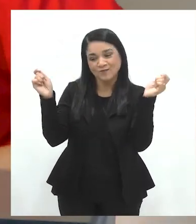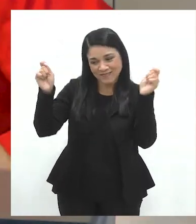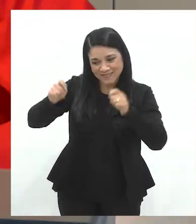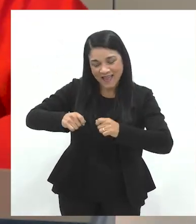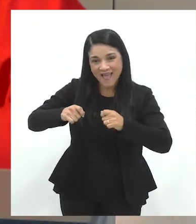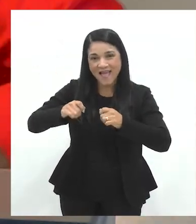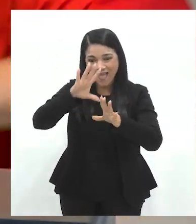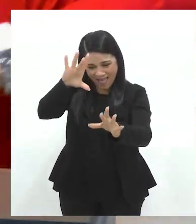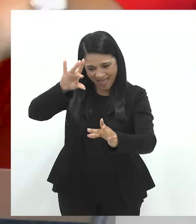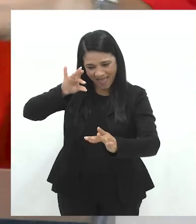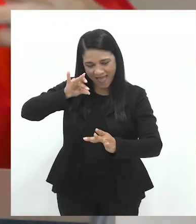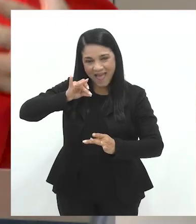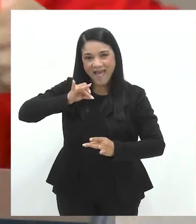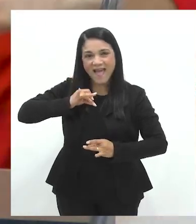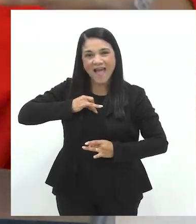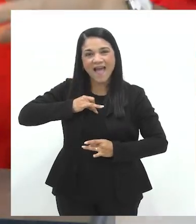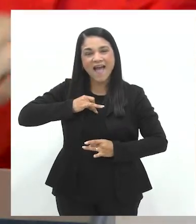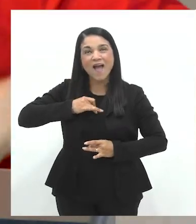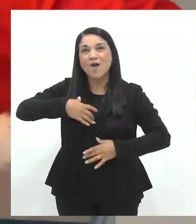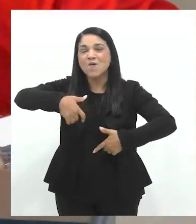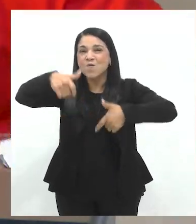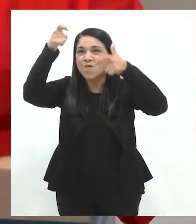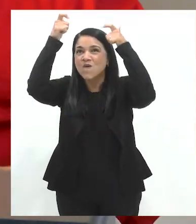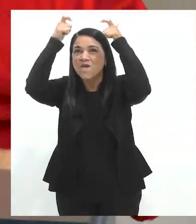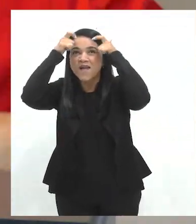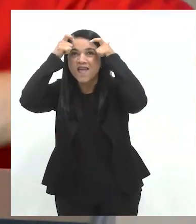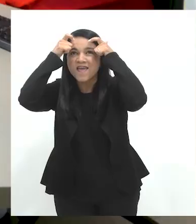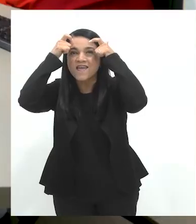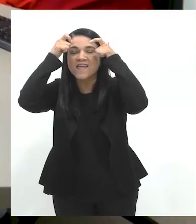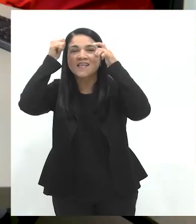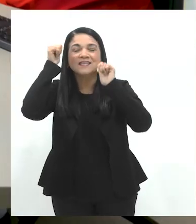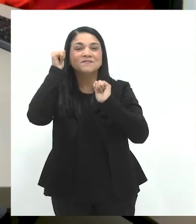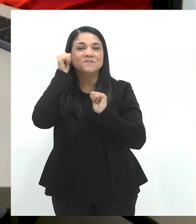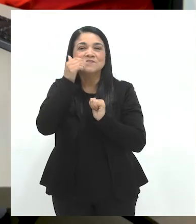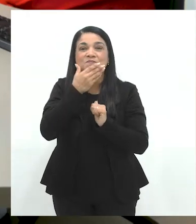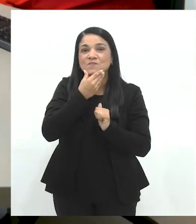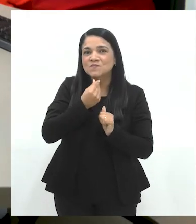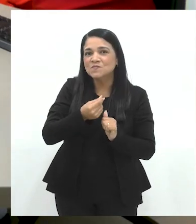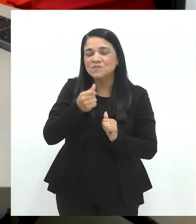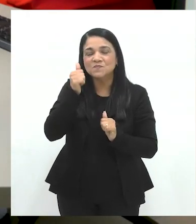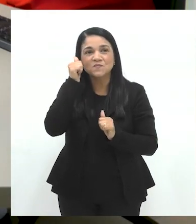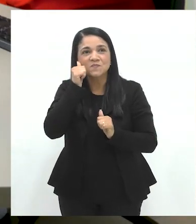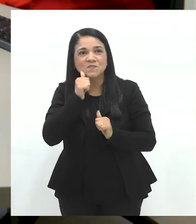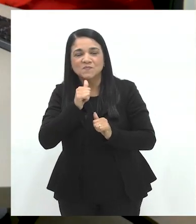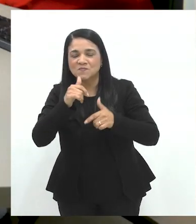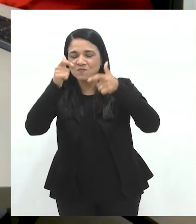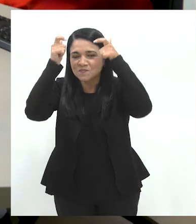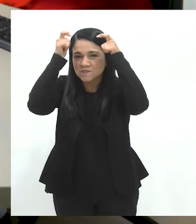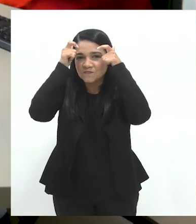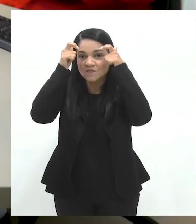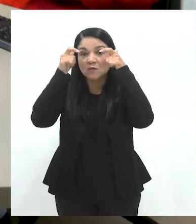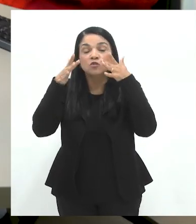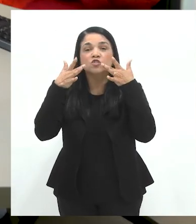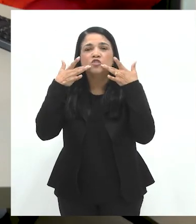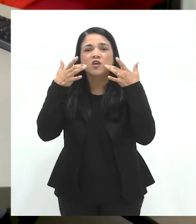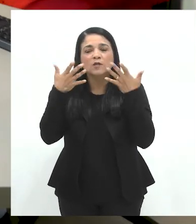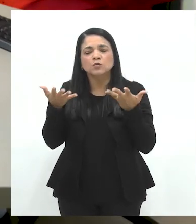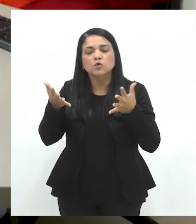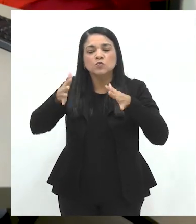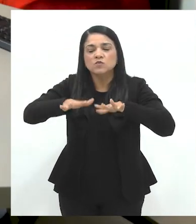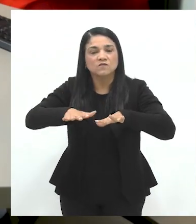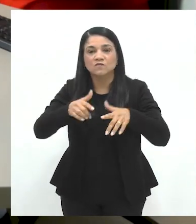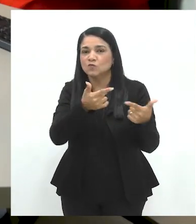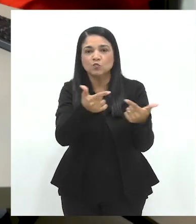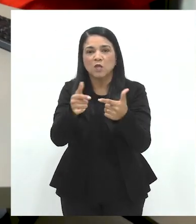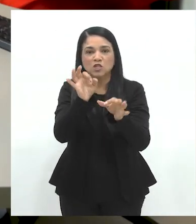crianças serem quem elas quiserem mesmo, um rei, um príncipe, né? E o teatro ele é inclusivo, ele não